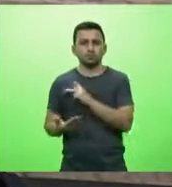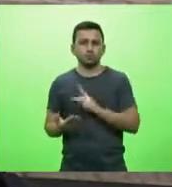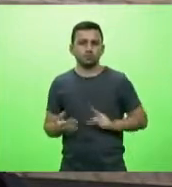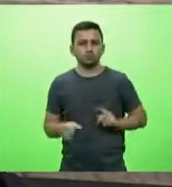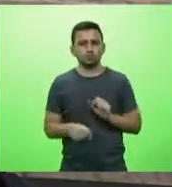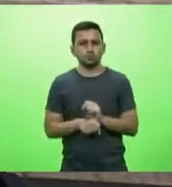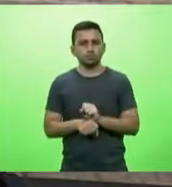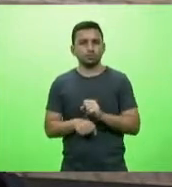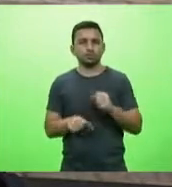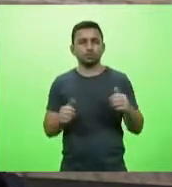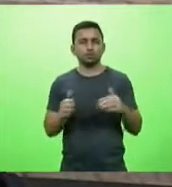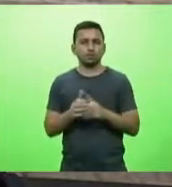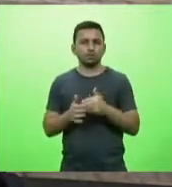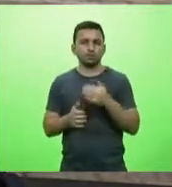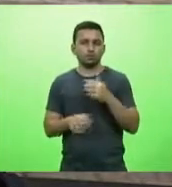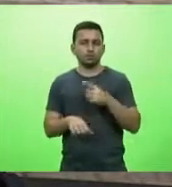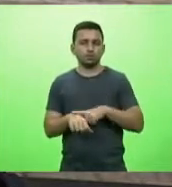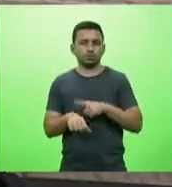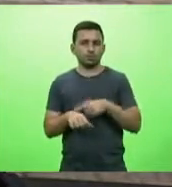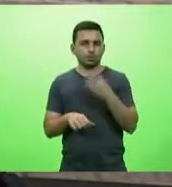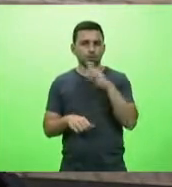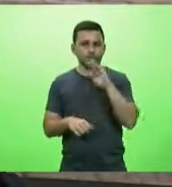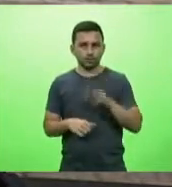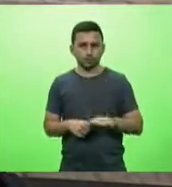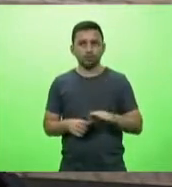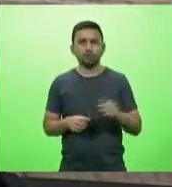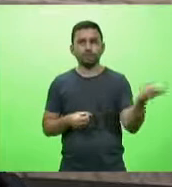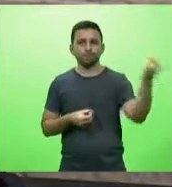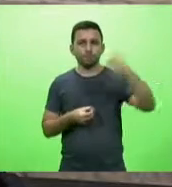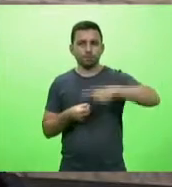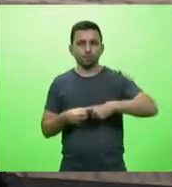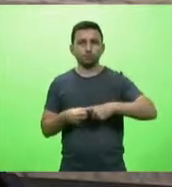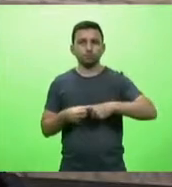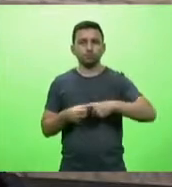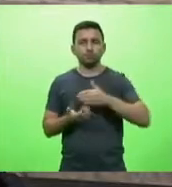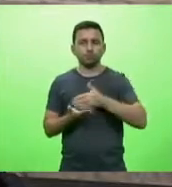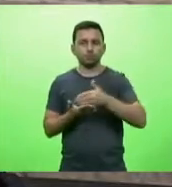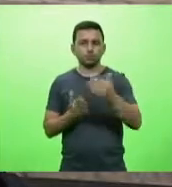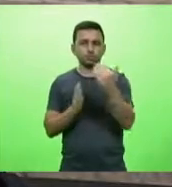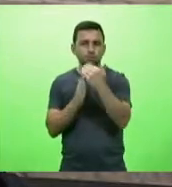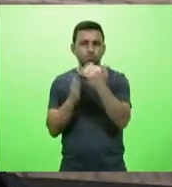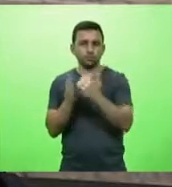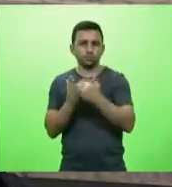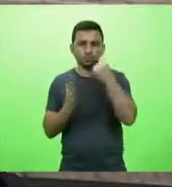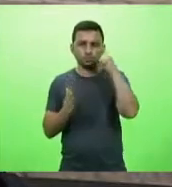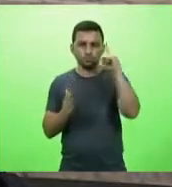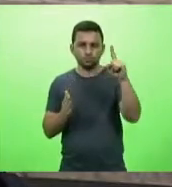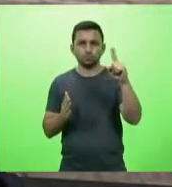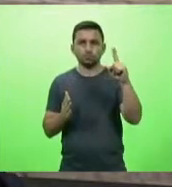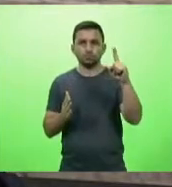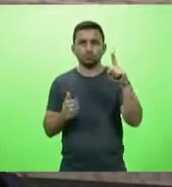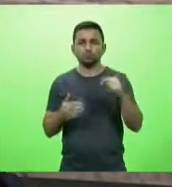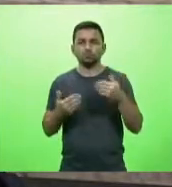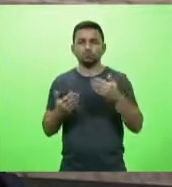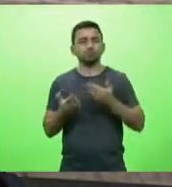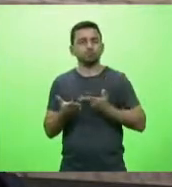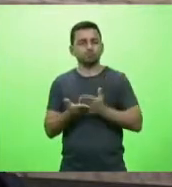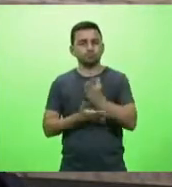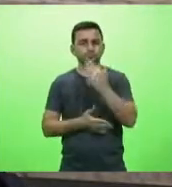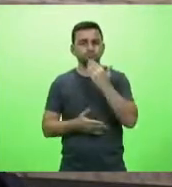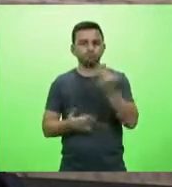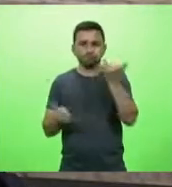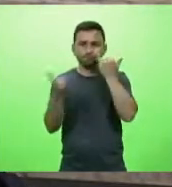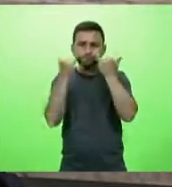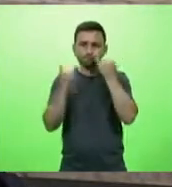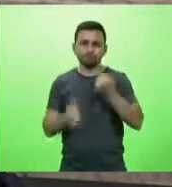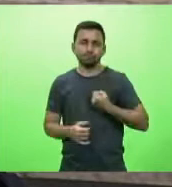horas. Reaberta a sessão, o senhor presidente adentrou no horário destinado à do dia. Ordem do dia. Foram aprovados os pedidos de informações